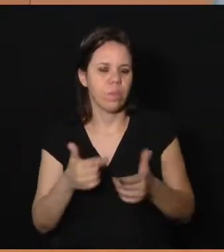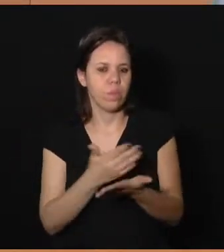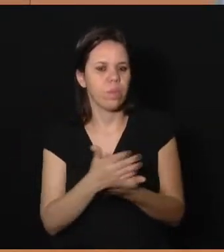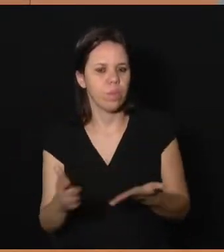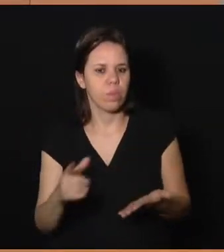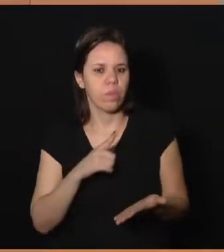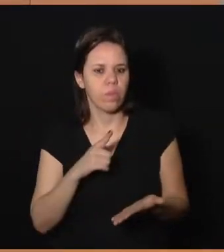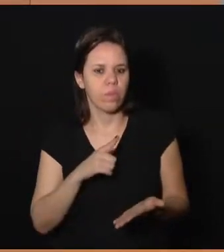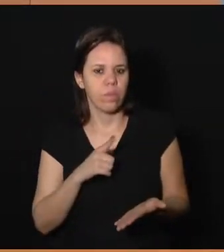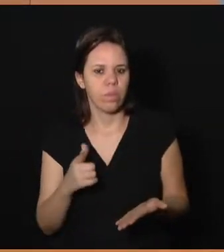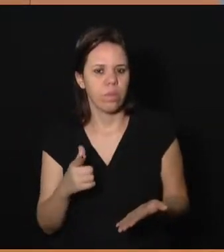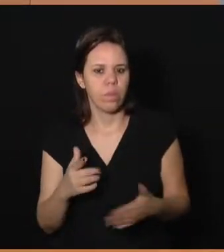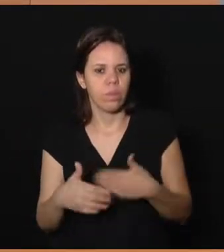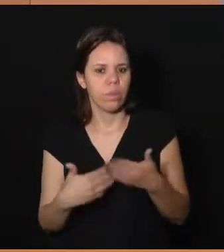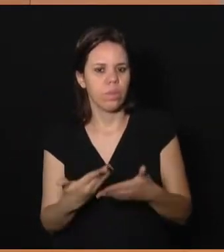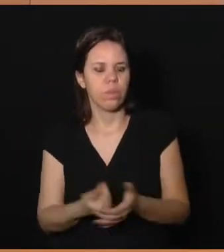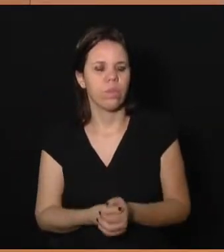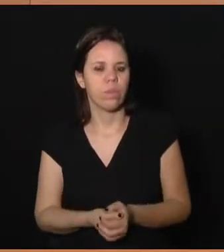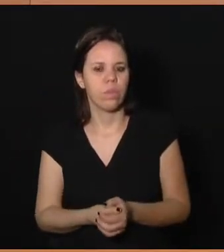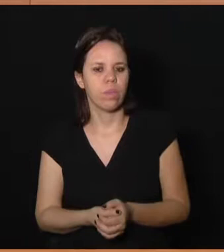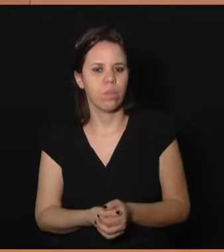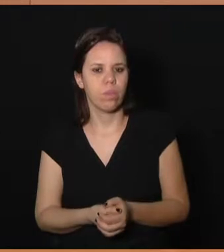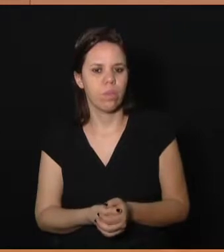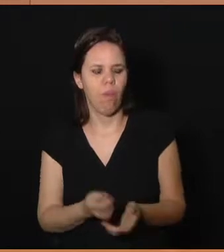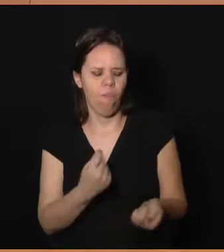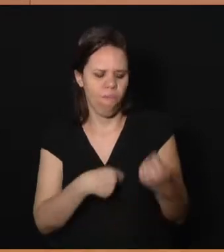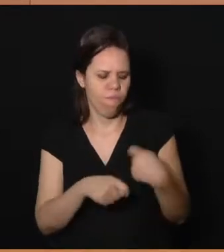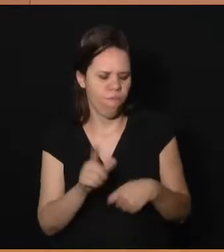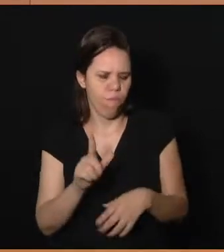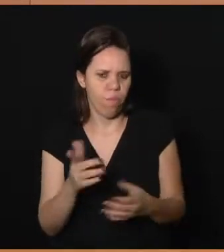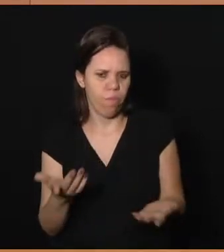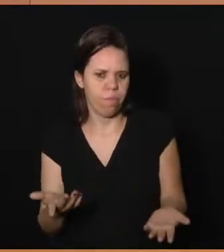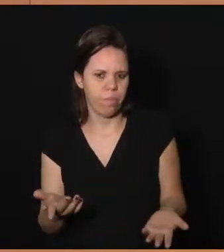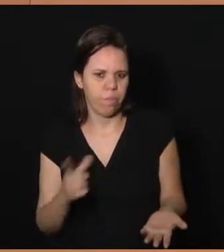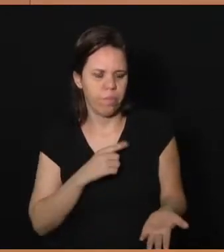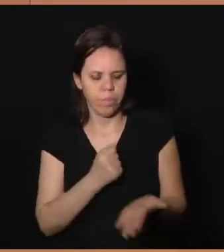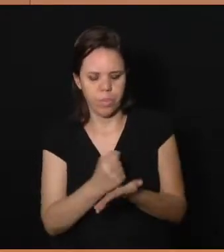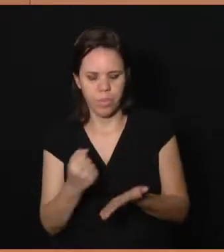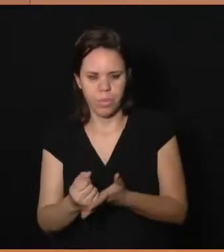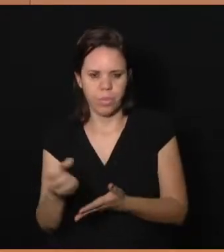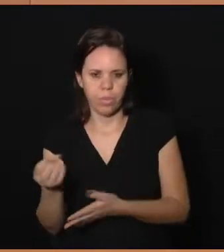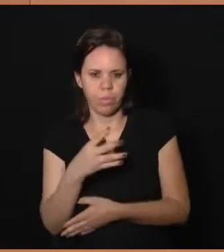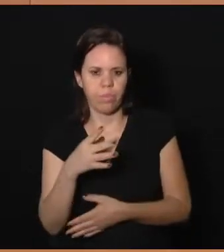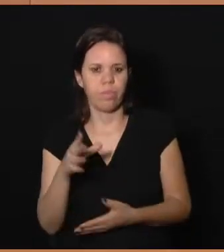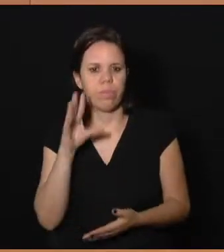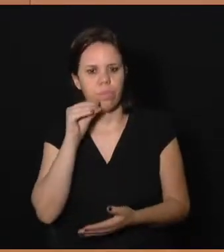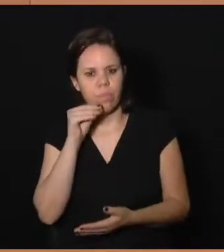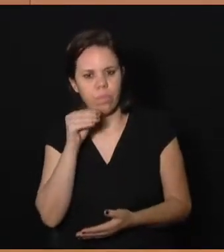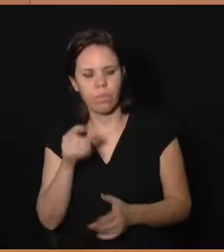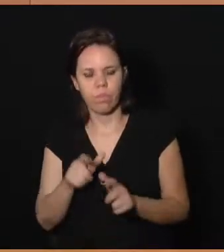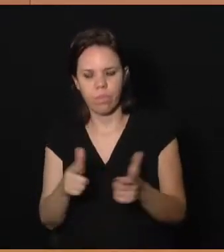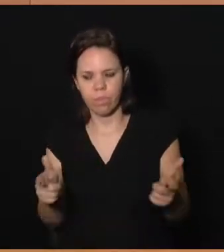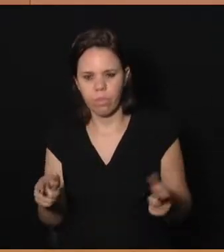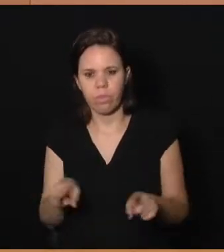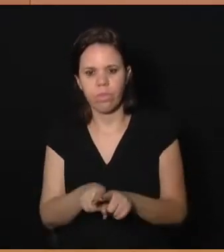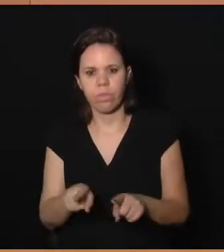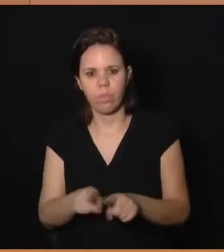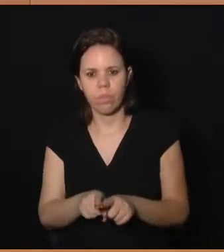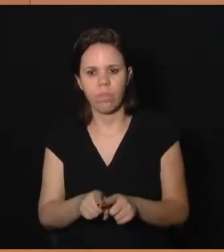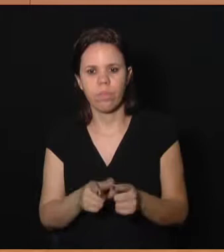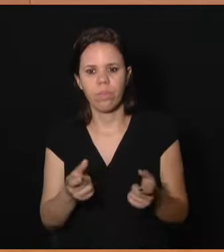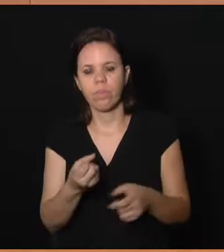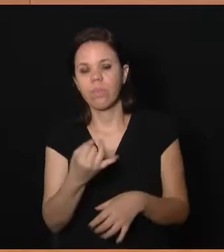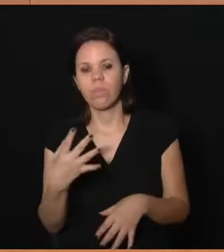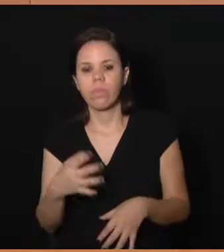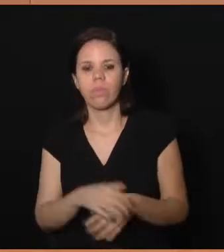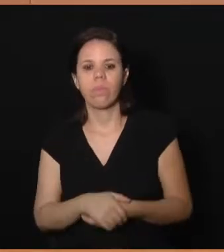tem, ela repassa de uma certa forma para a economia, óbvio, com contratação de novos servidores, com aumento realmente do seu volume. Então,